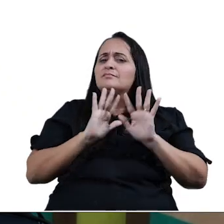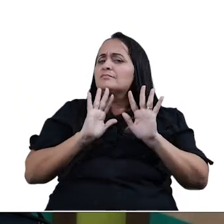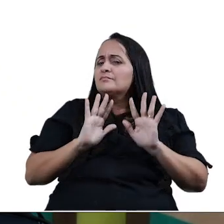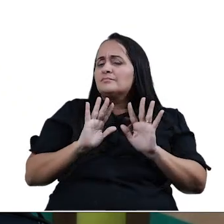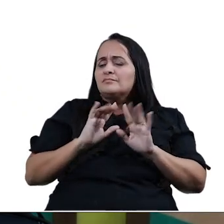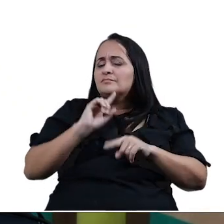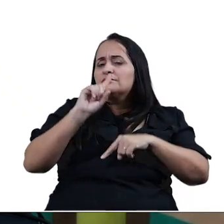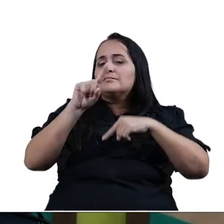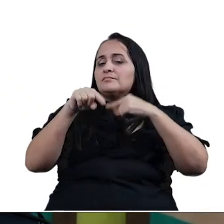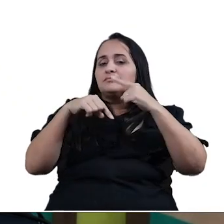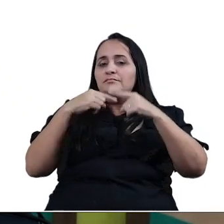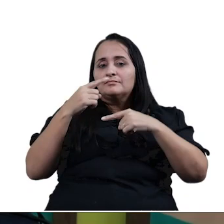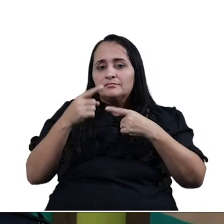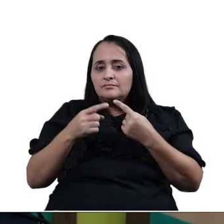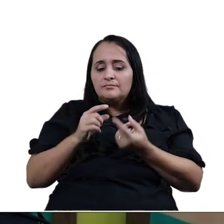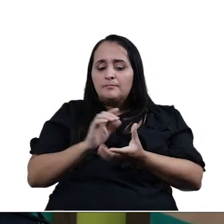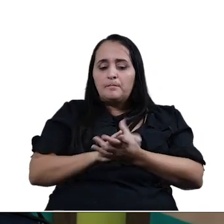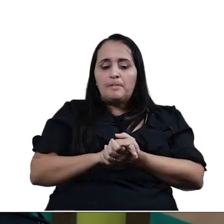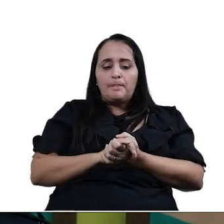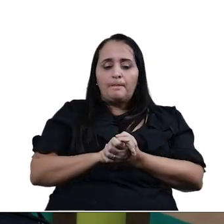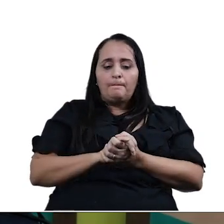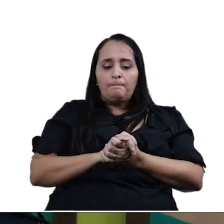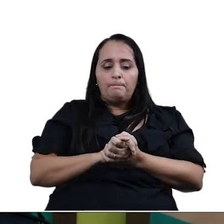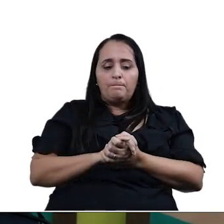E depois que nós